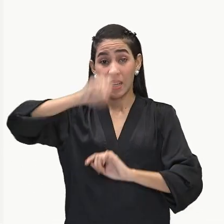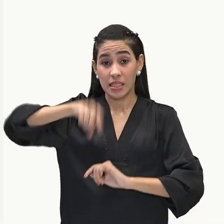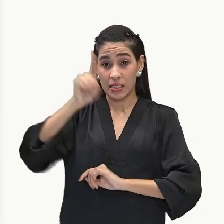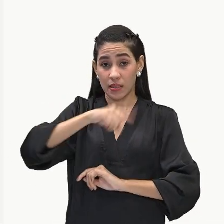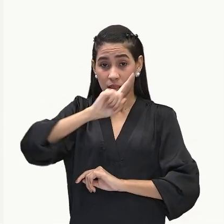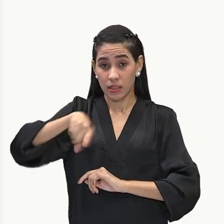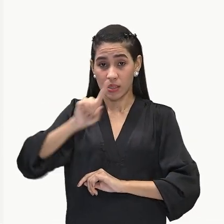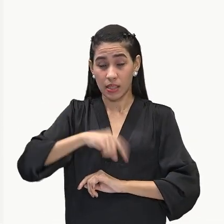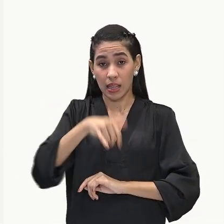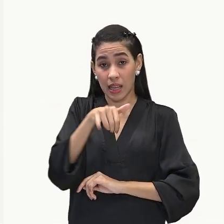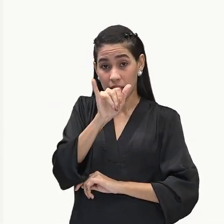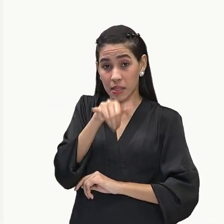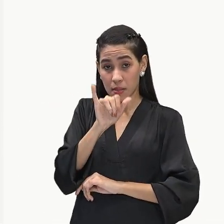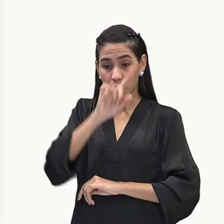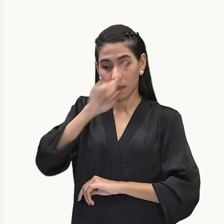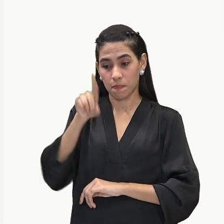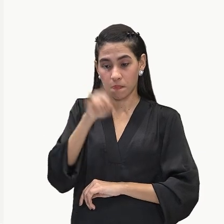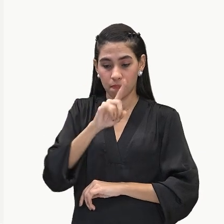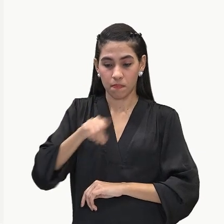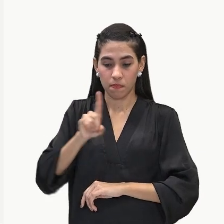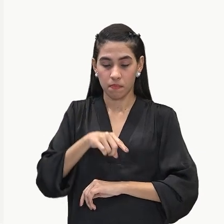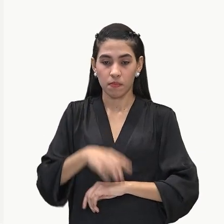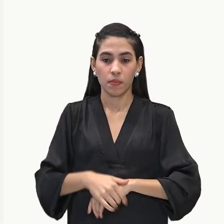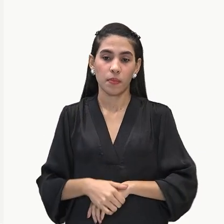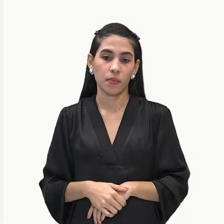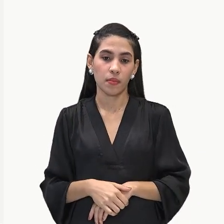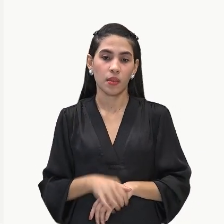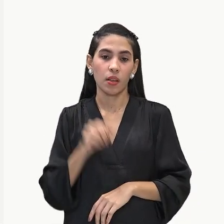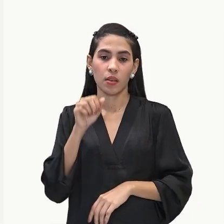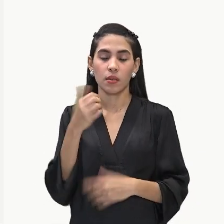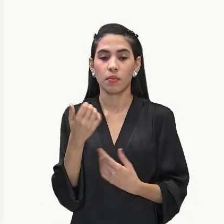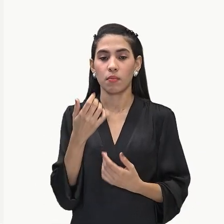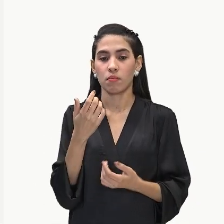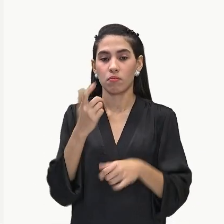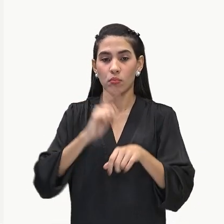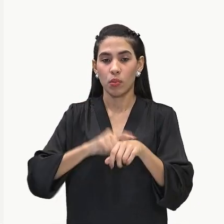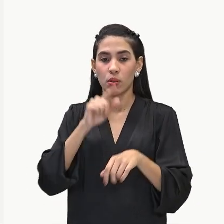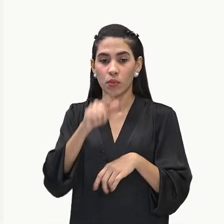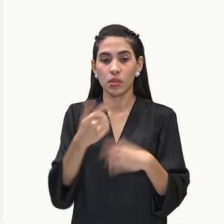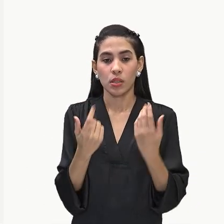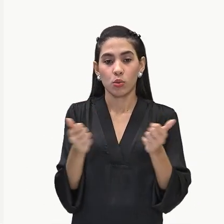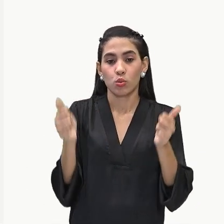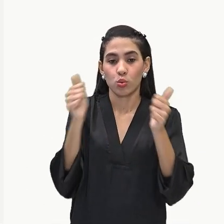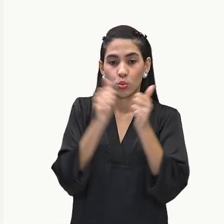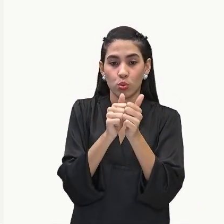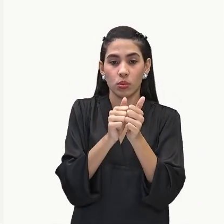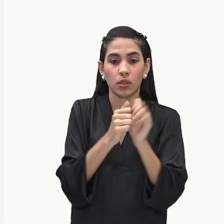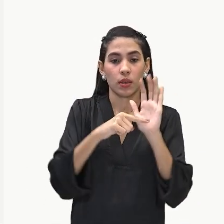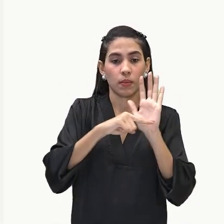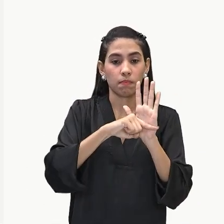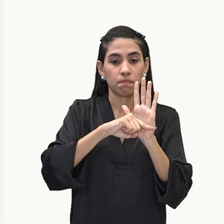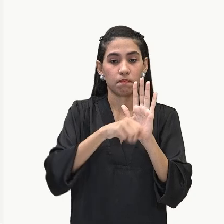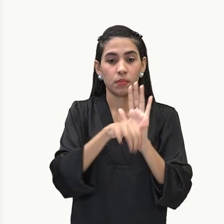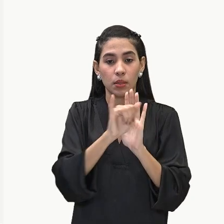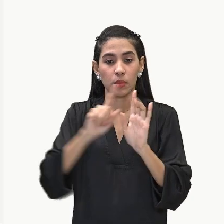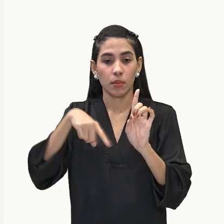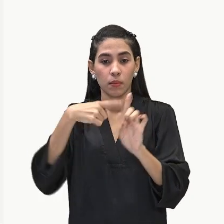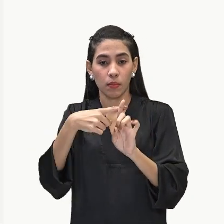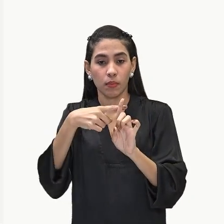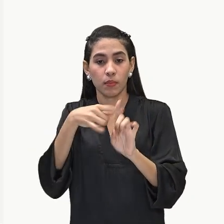não usar tanto esse termo eliminado, quando nós juntamos termos opostos, o resultado vai